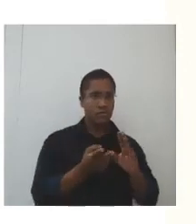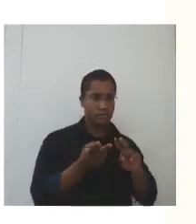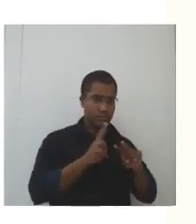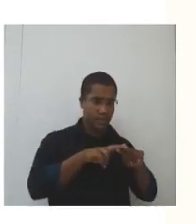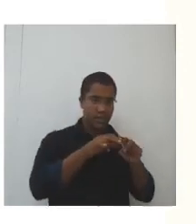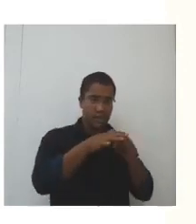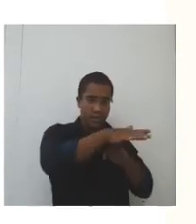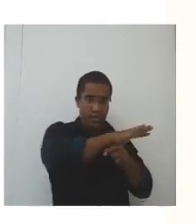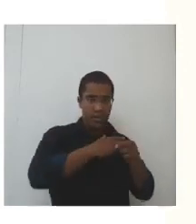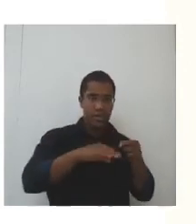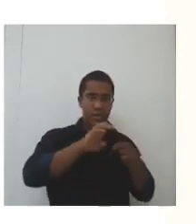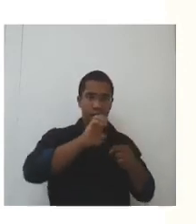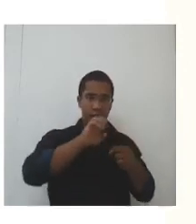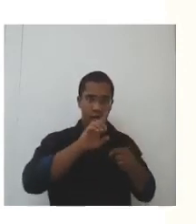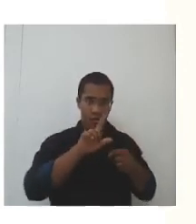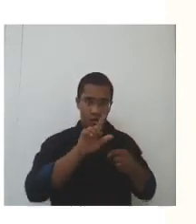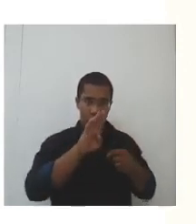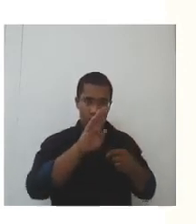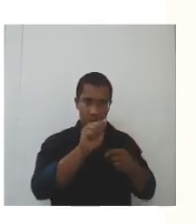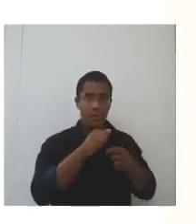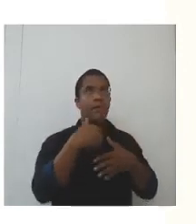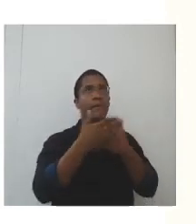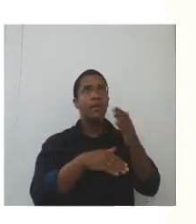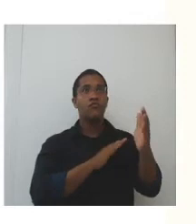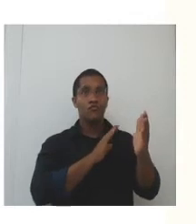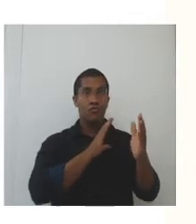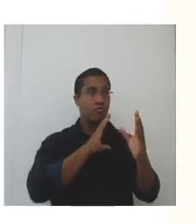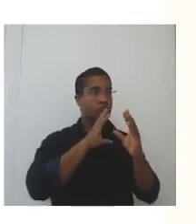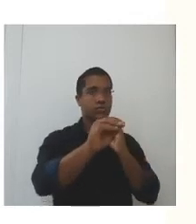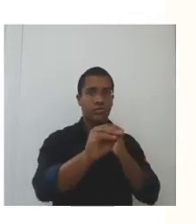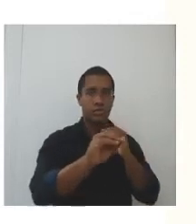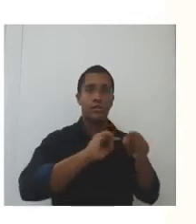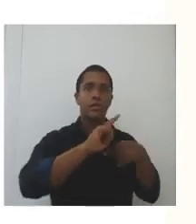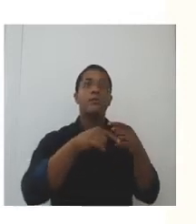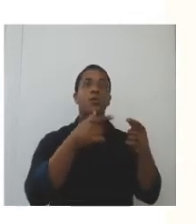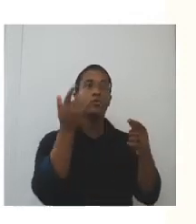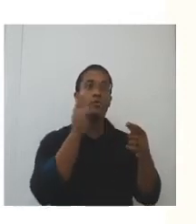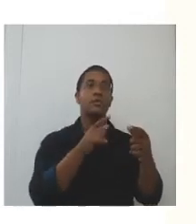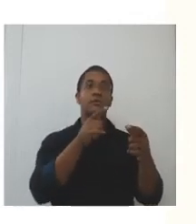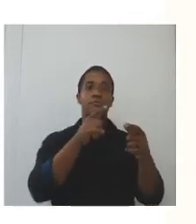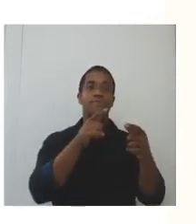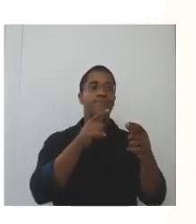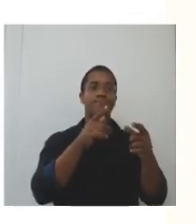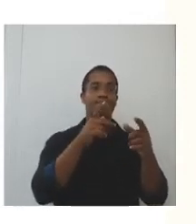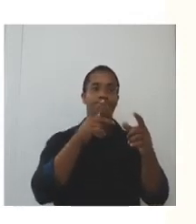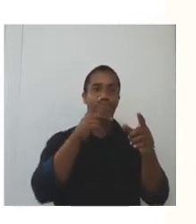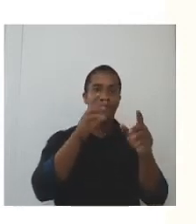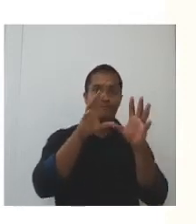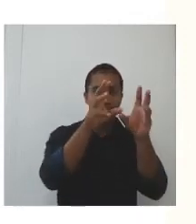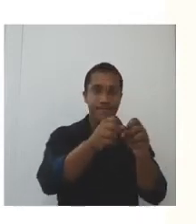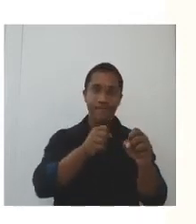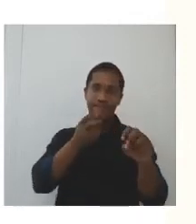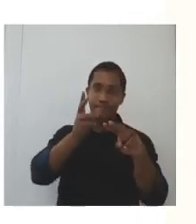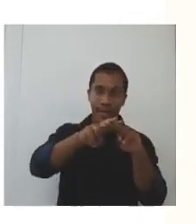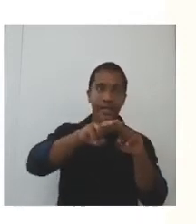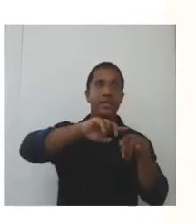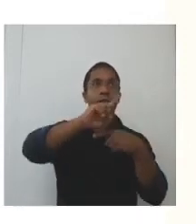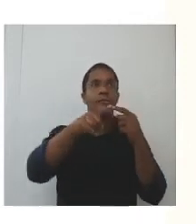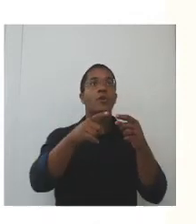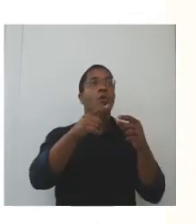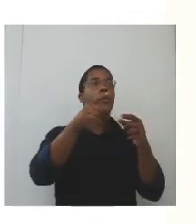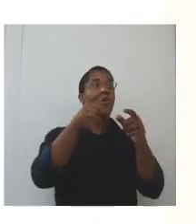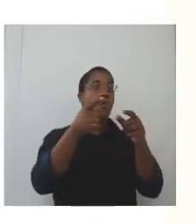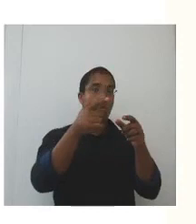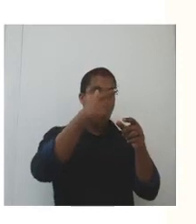ilha de Elba, depois fugiu, depois foi preso de novo, que ele chegou a reassumir o governo da França e governar durante 100 dias, foi mandado para uma